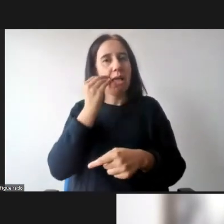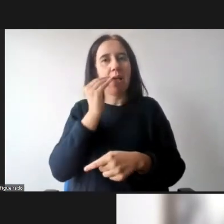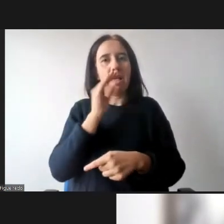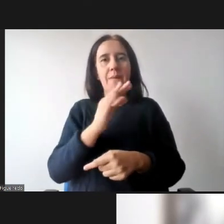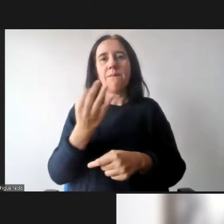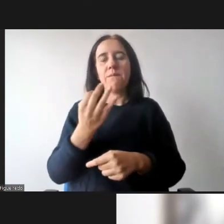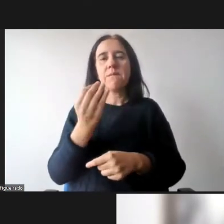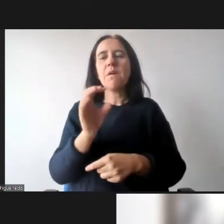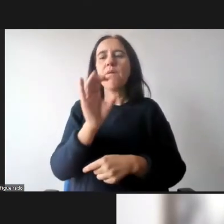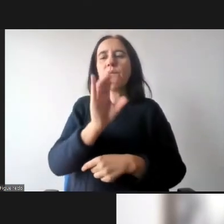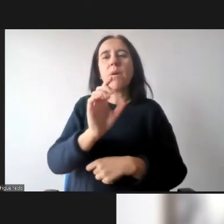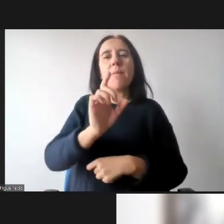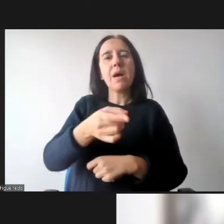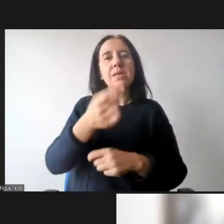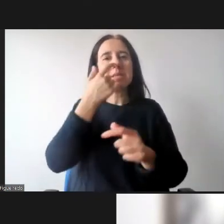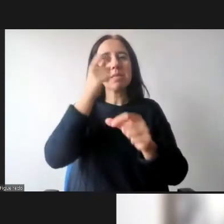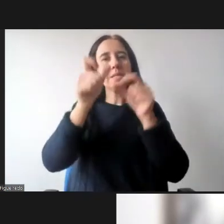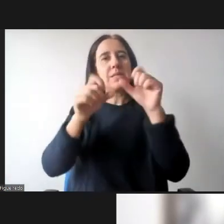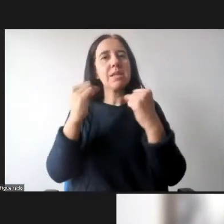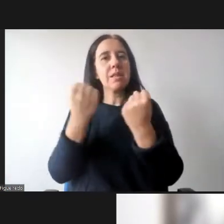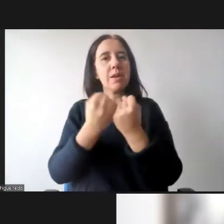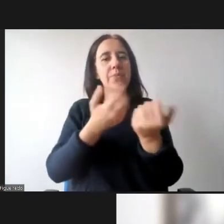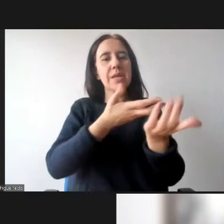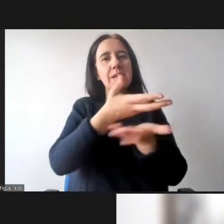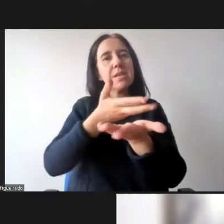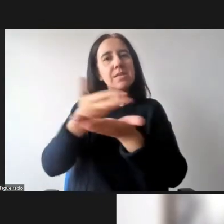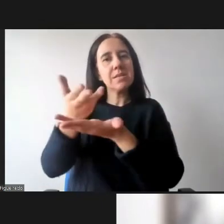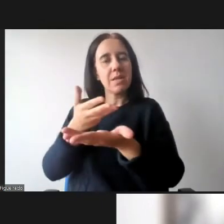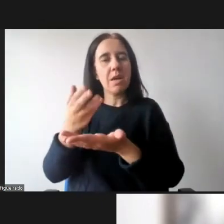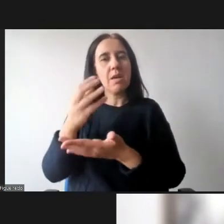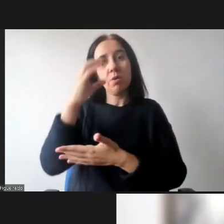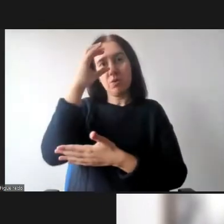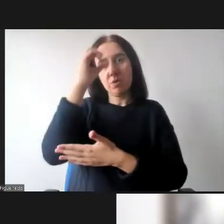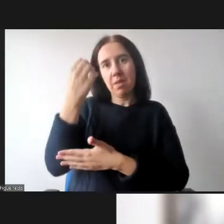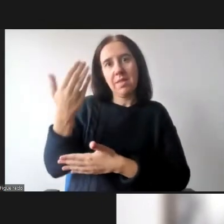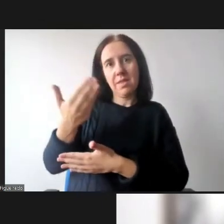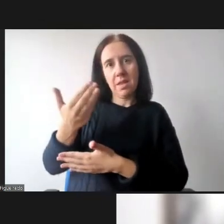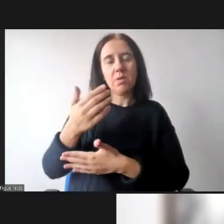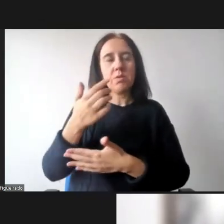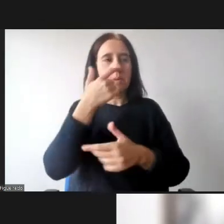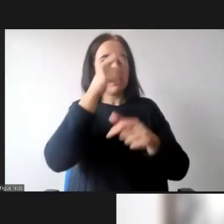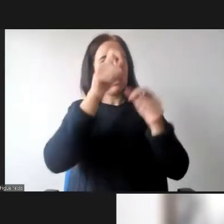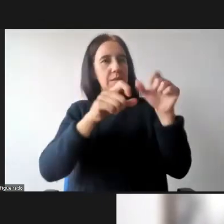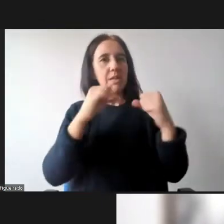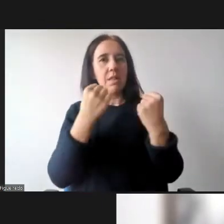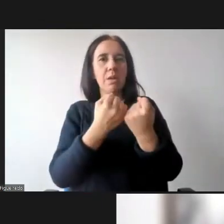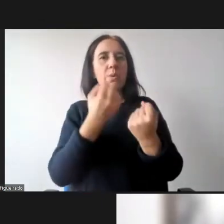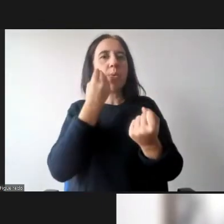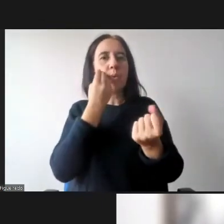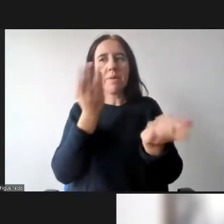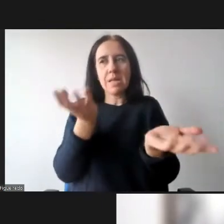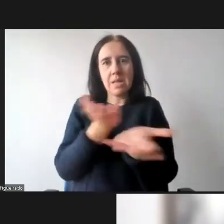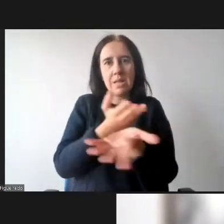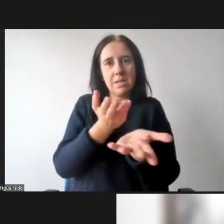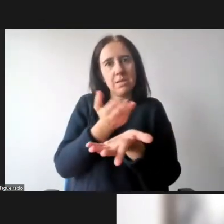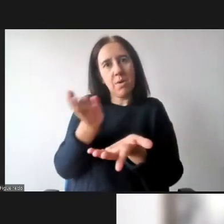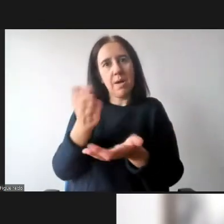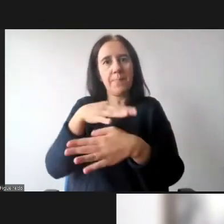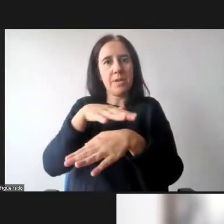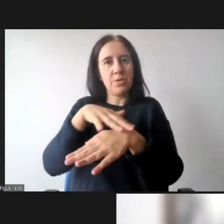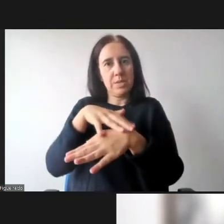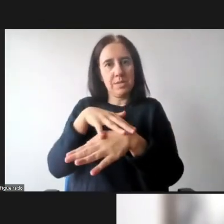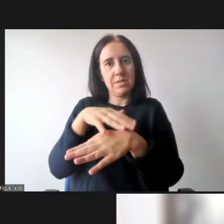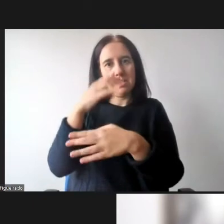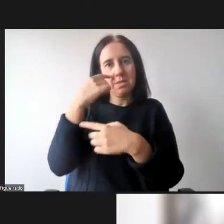a forma como os cidadãos se relacionam com o Estado de Direito e como os cidadãos se relacionam, neste caso, com a administração